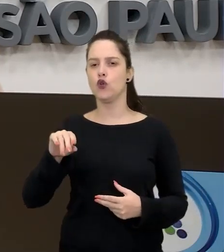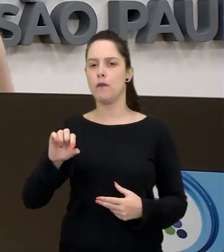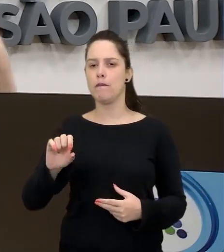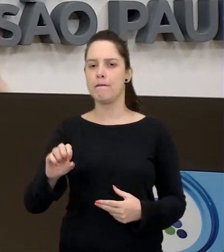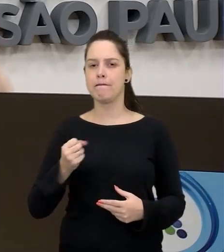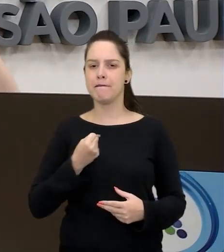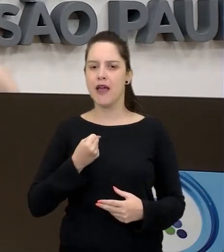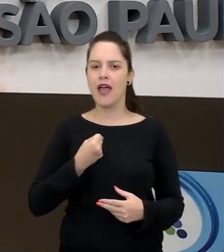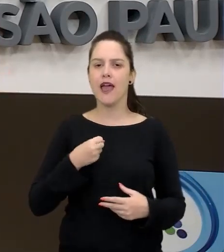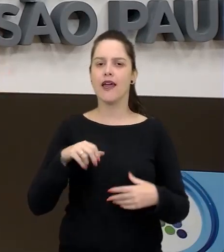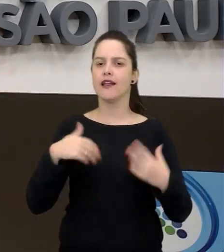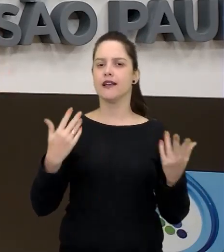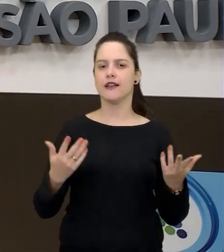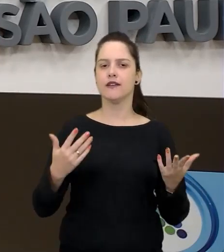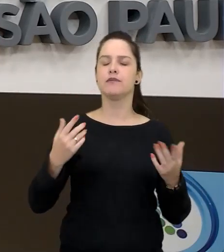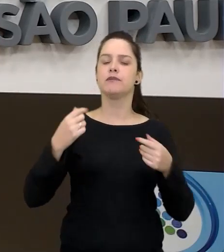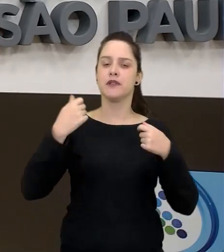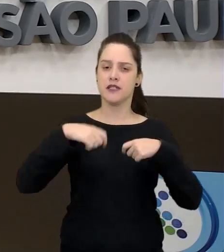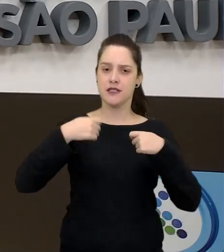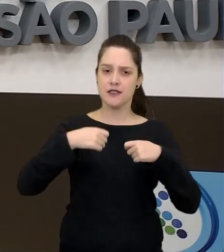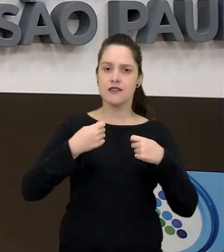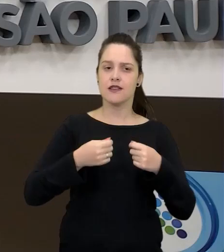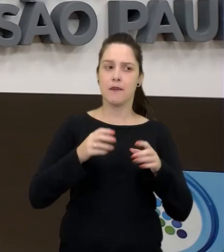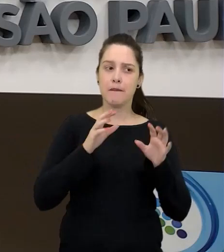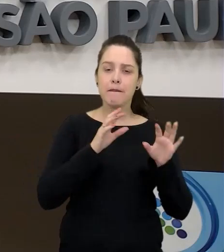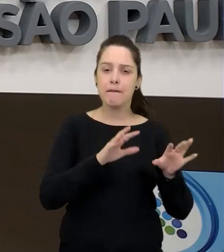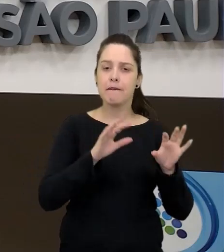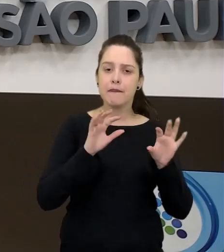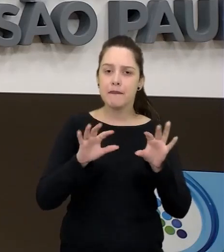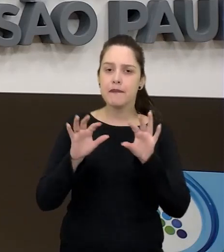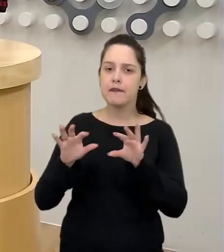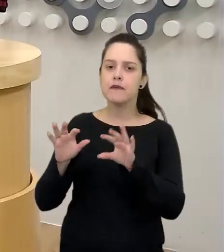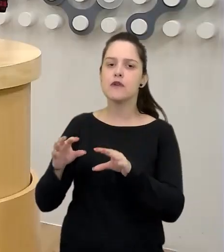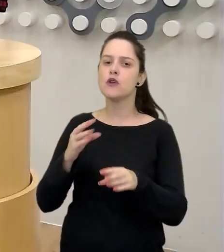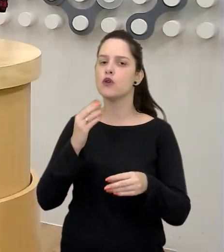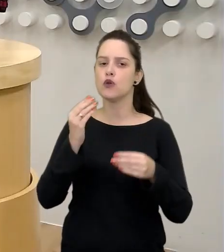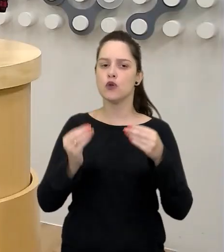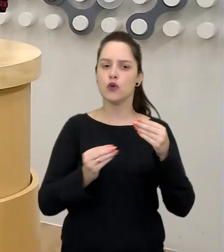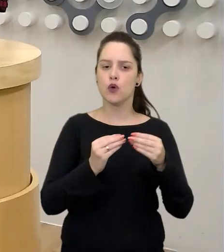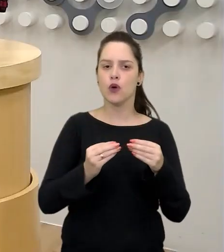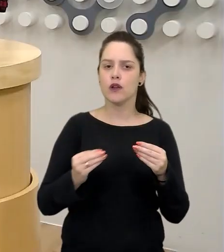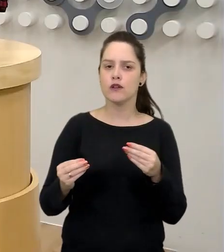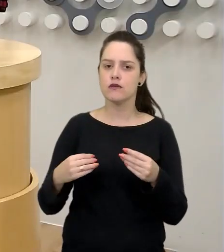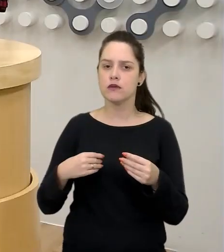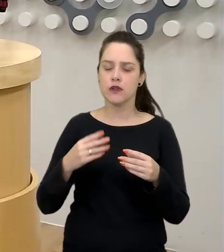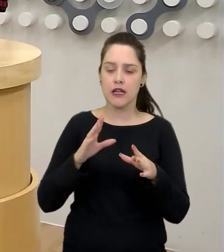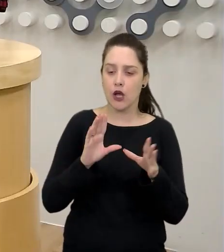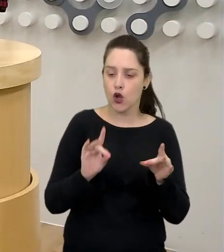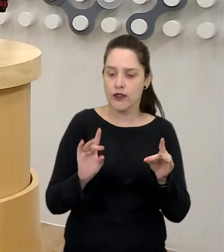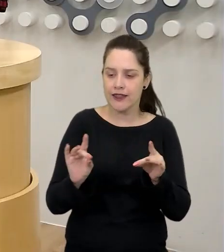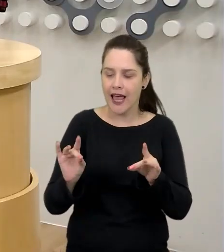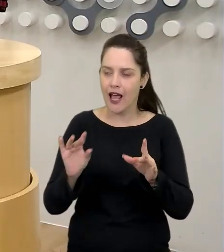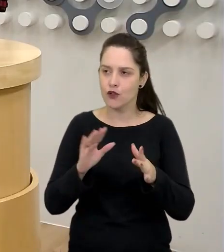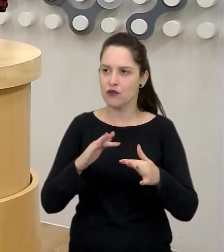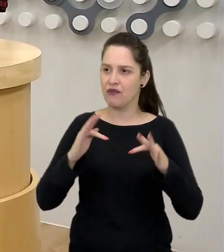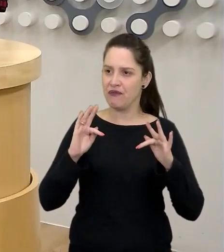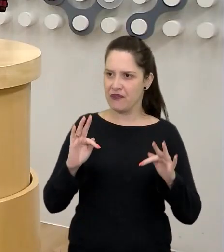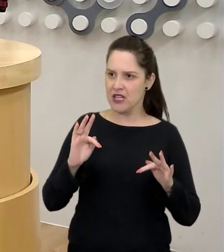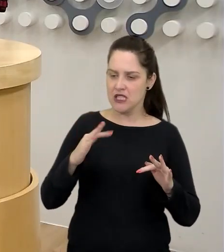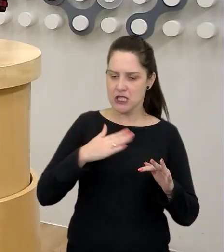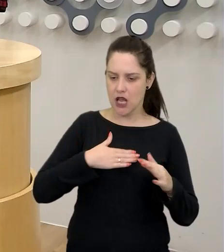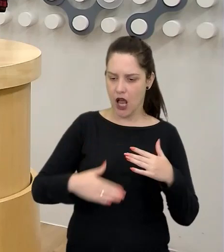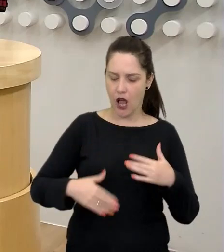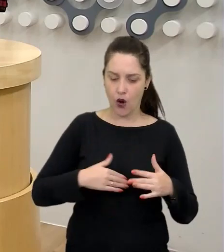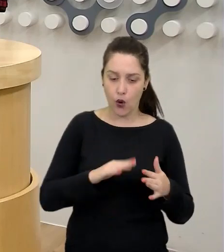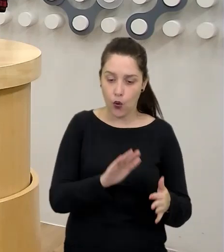Então eles ficavam se fazendo questões que tinham a ver com a physis, assim, com a vida física mesmo, né? Então,